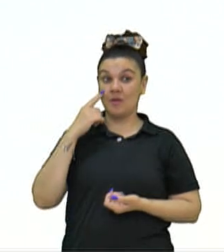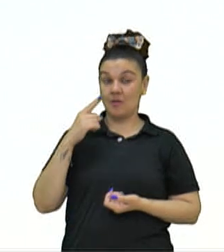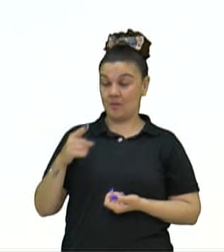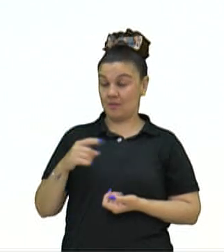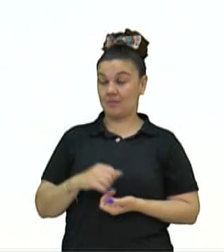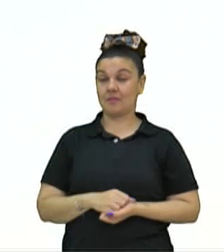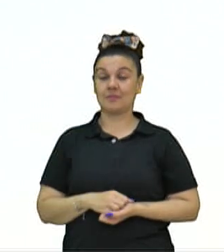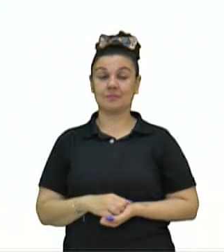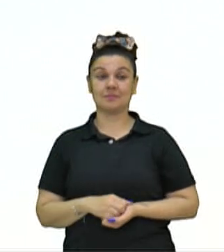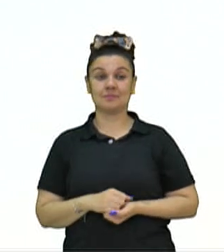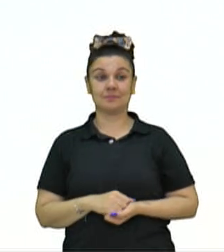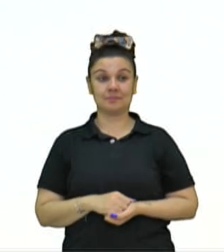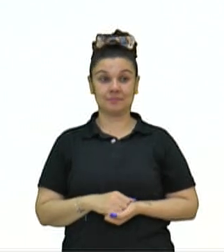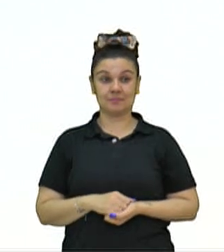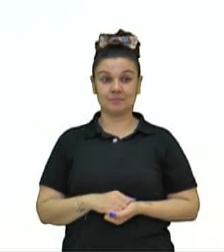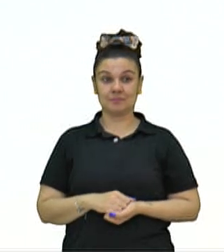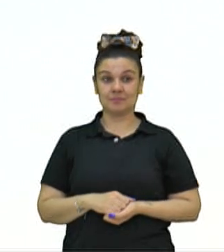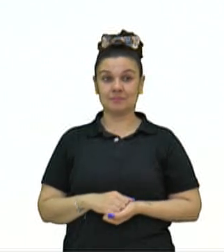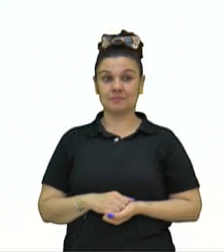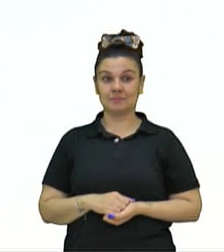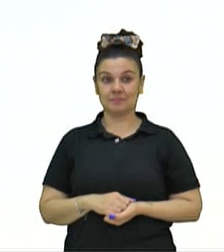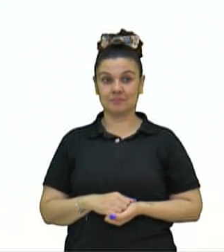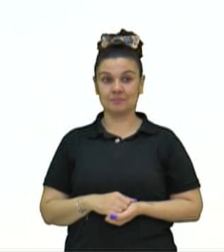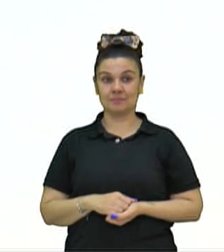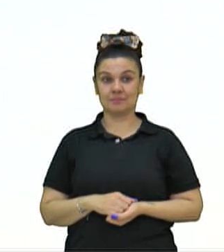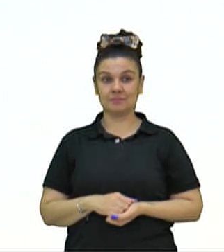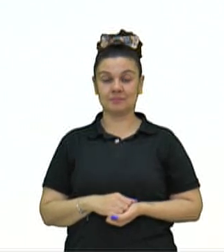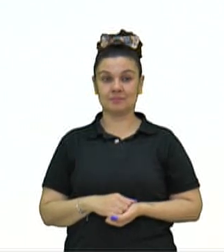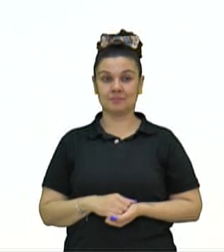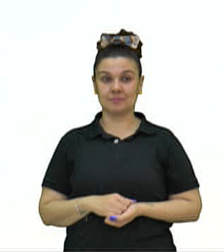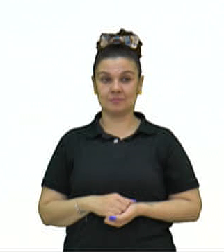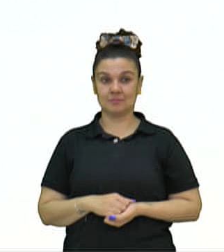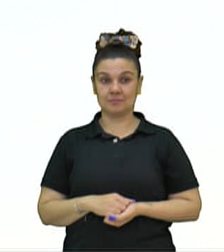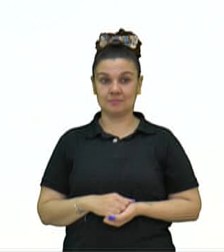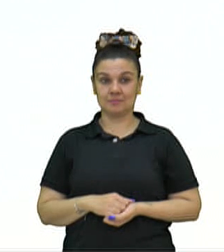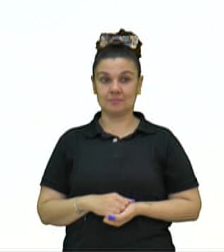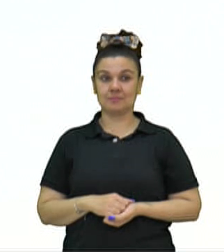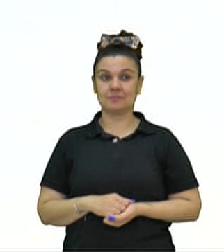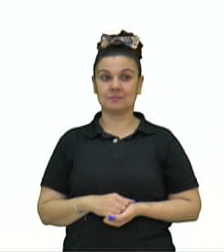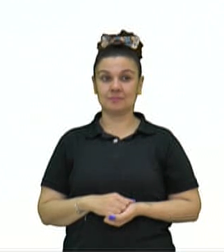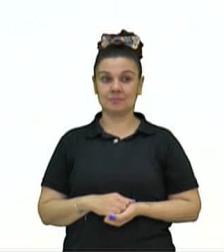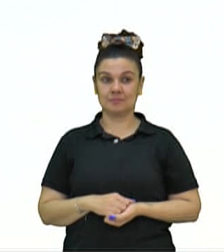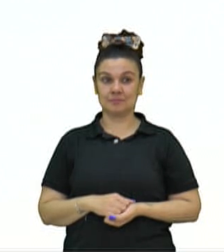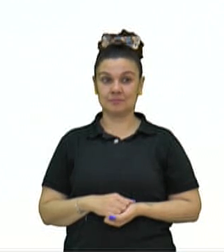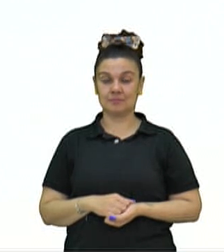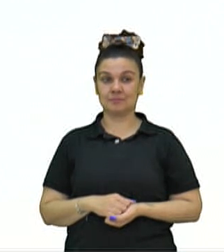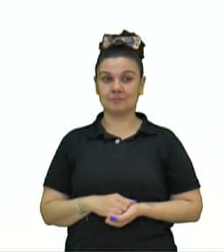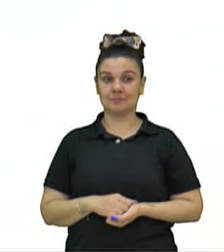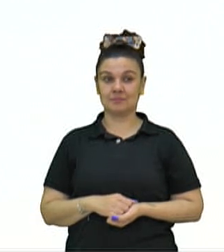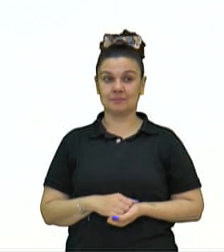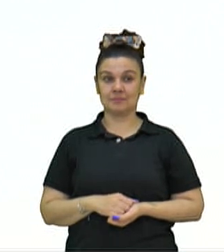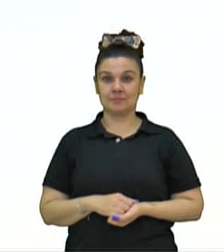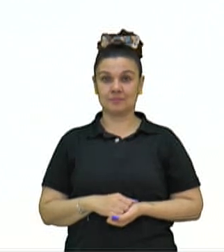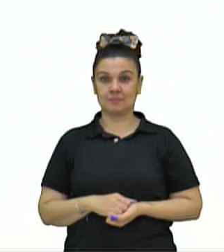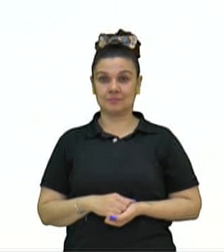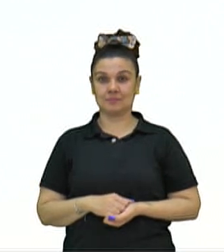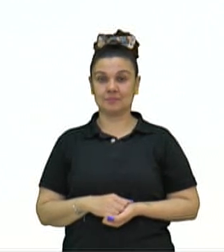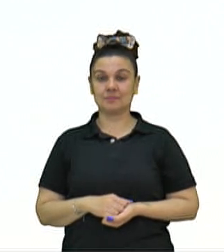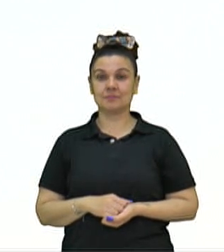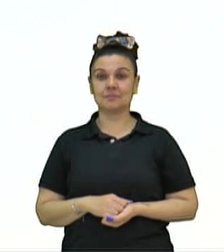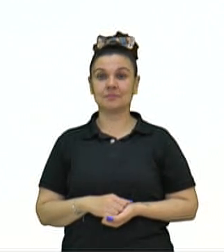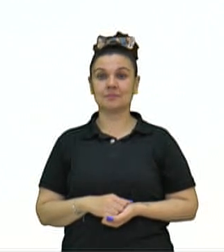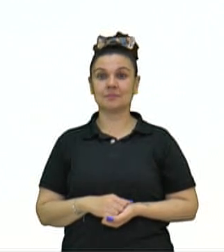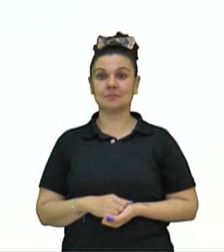look for seashells. Dan, Eddie and Annie, to try to surf. Tony,